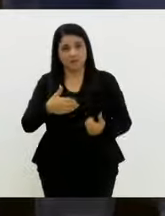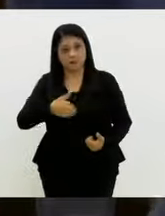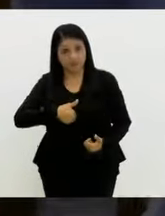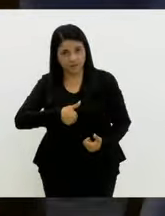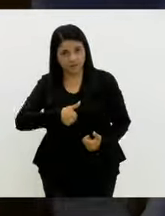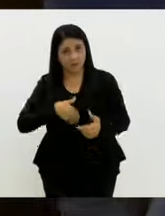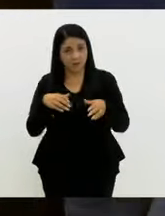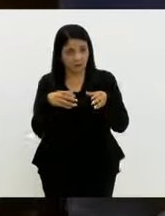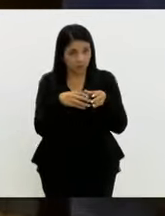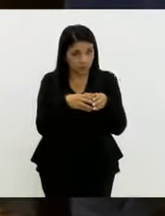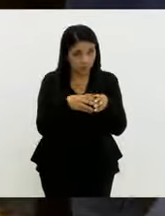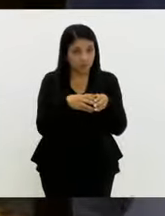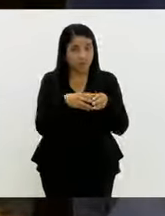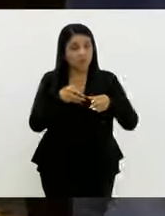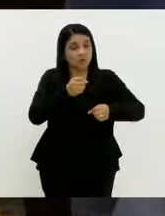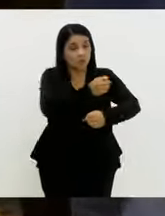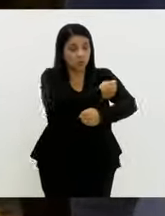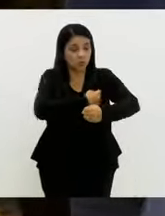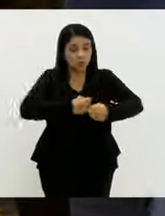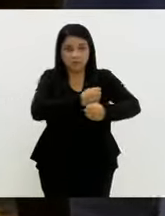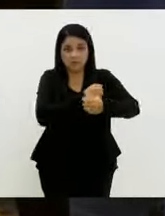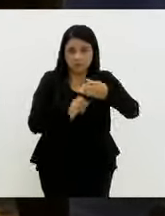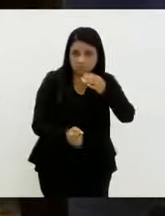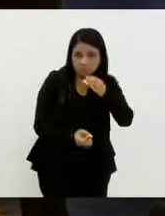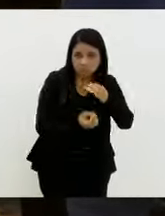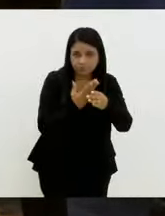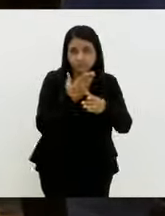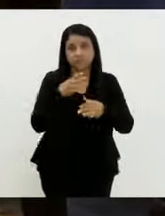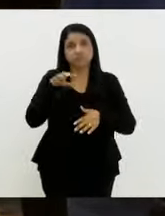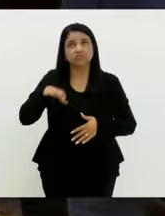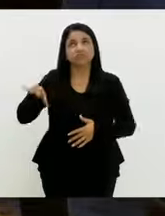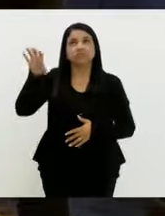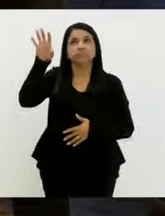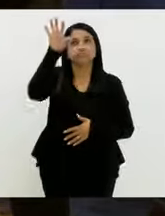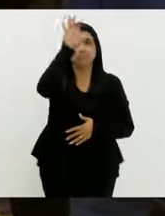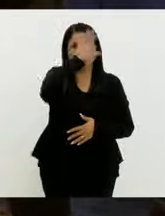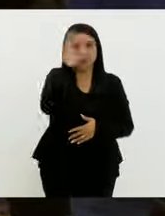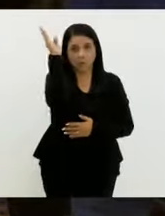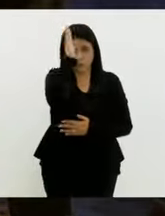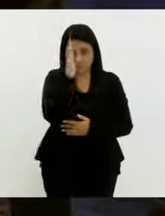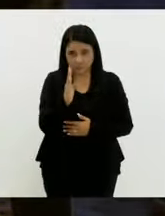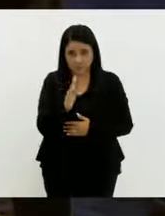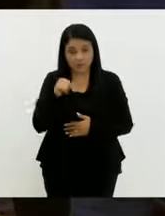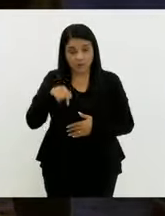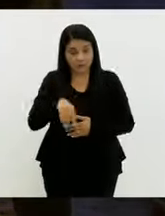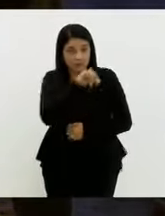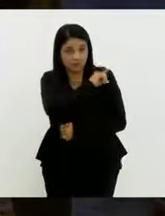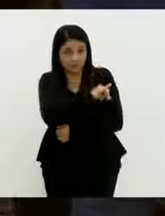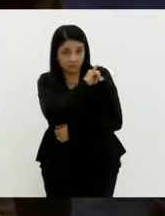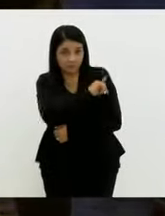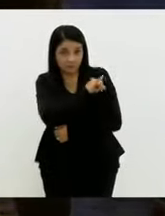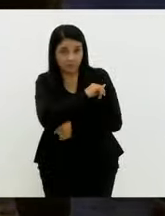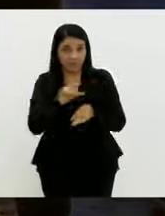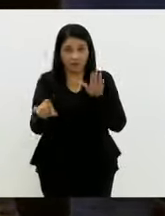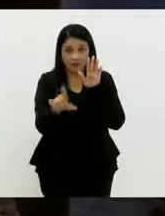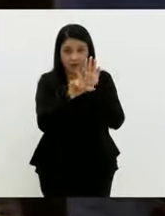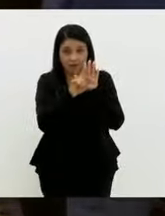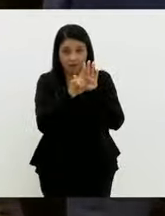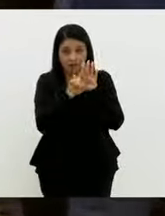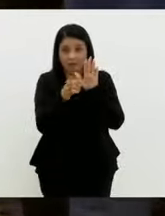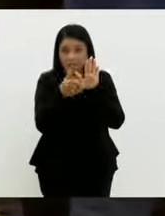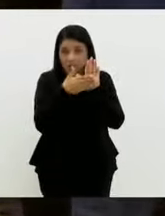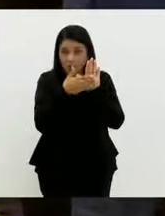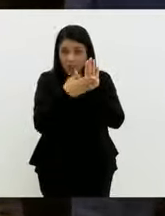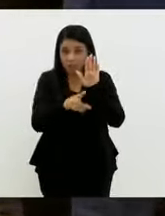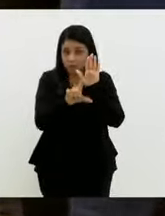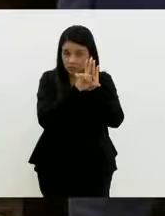de cozinhas solidárias no âmbito do Brasil. E aqui no Rio de Janeiro, senhor presidente, a proposta de lei